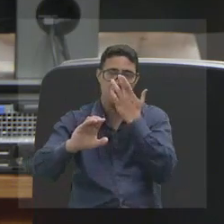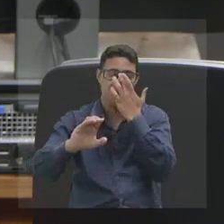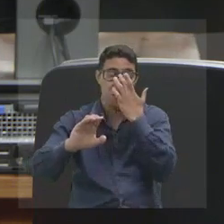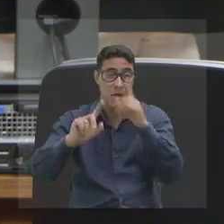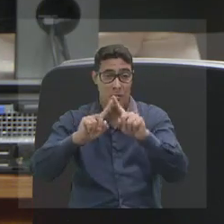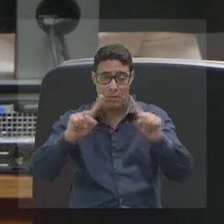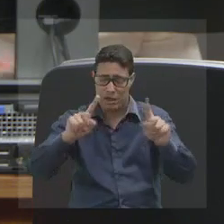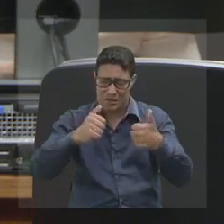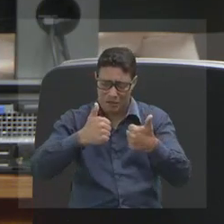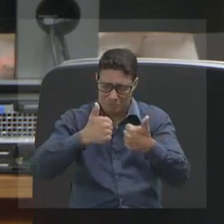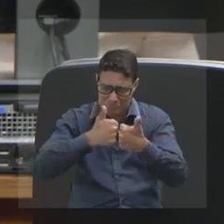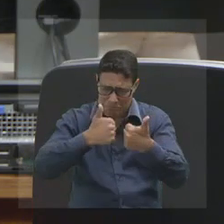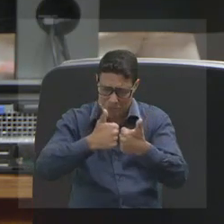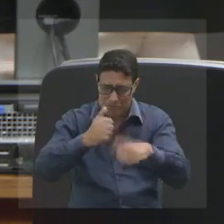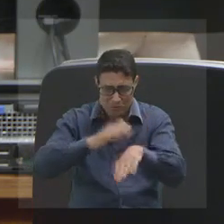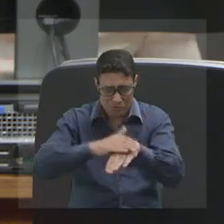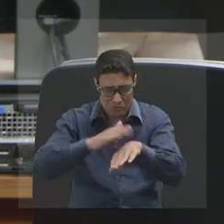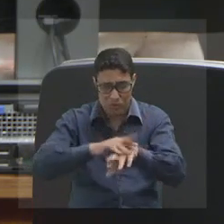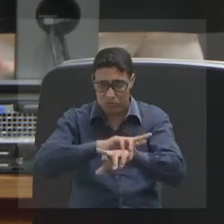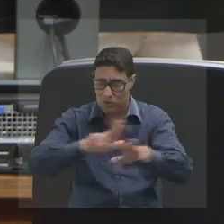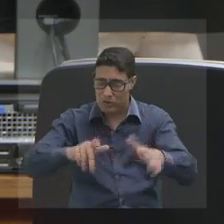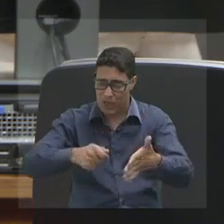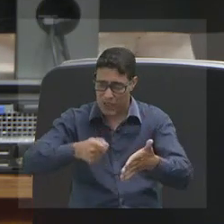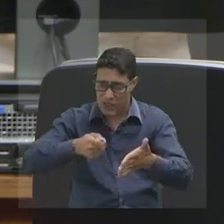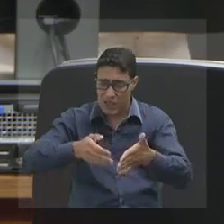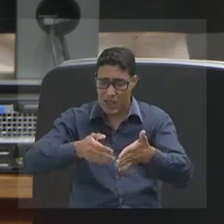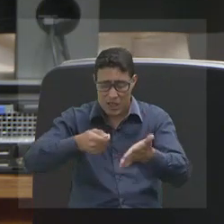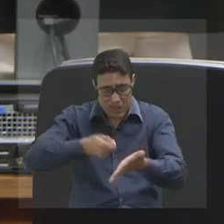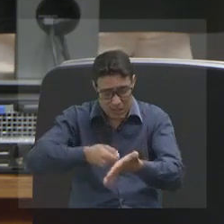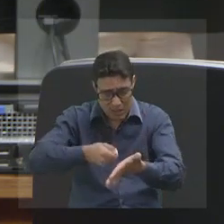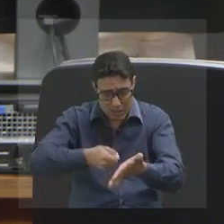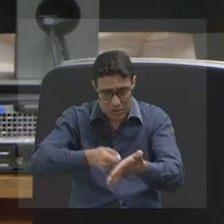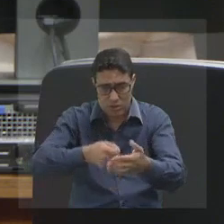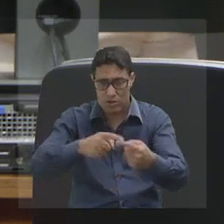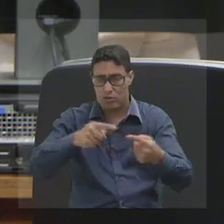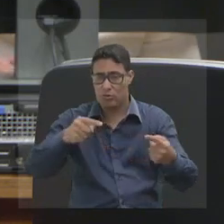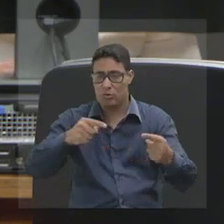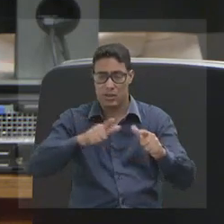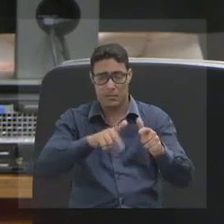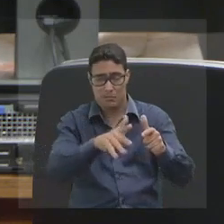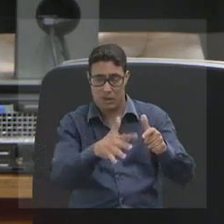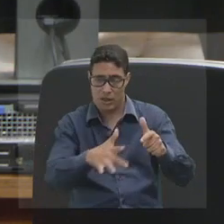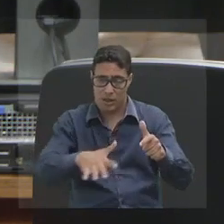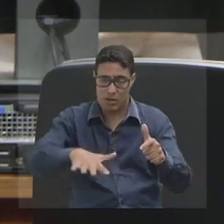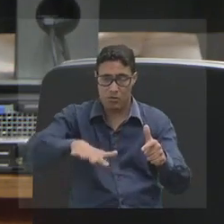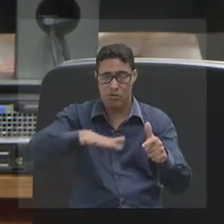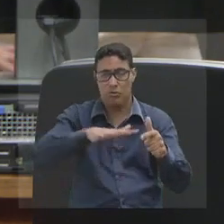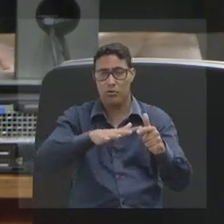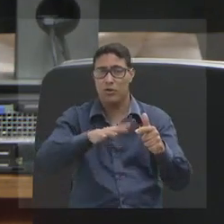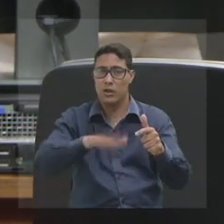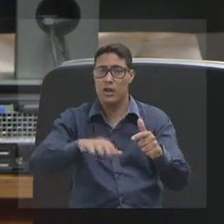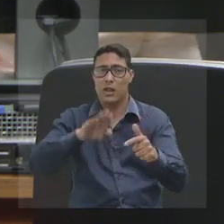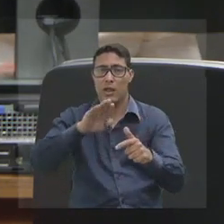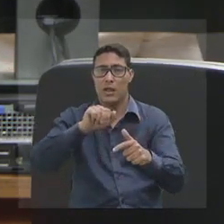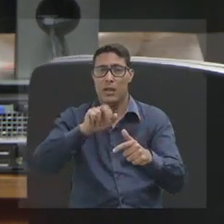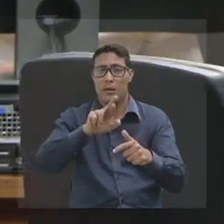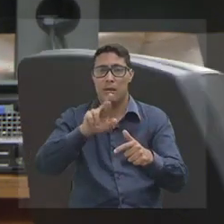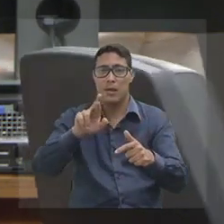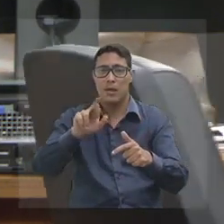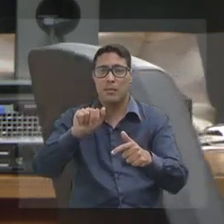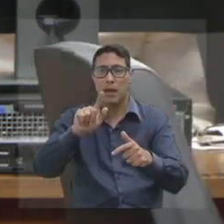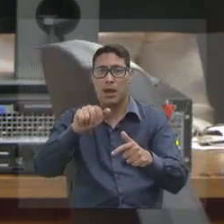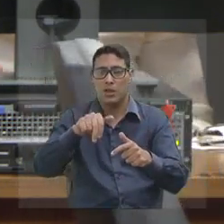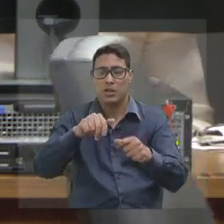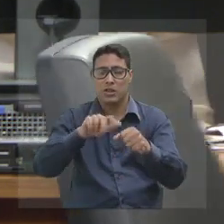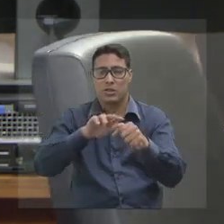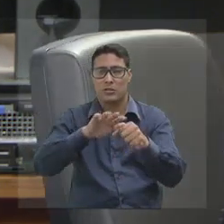que é exigido é entre piscinões e barragens de mineração né e a gente sabe que isso não